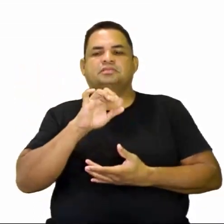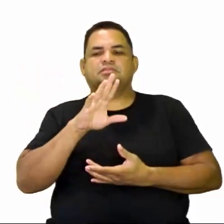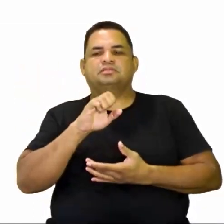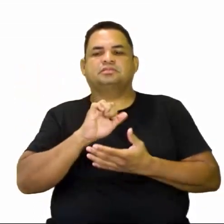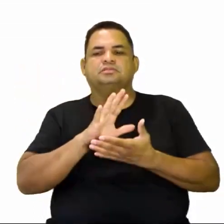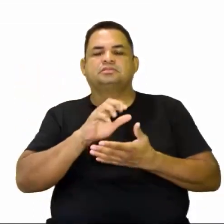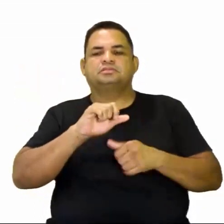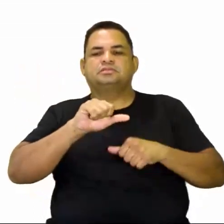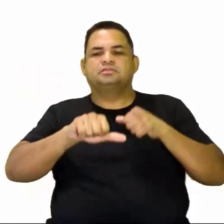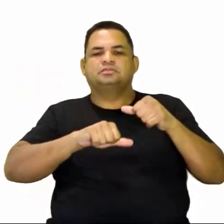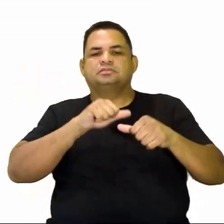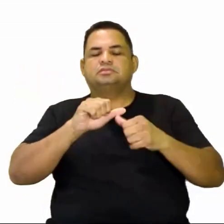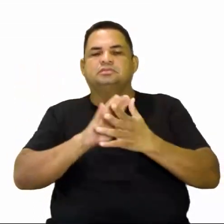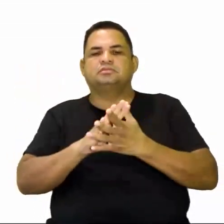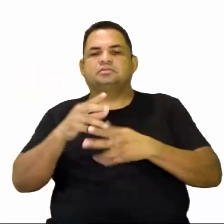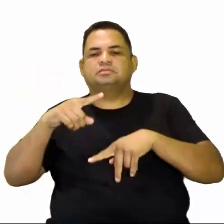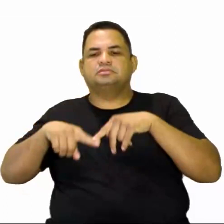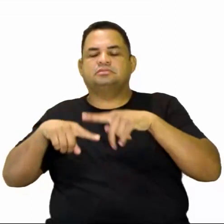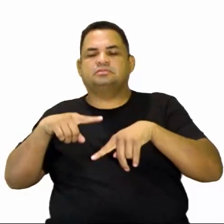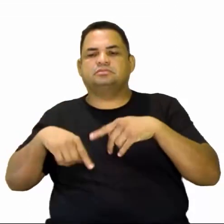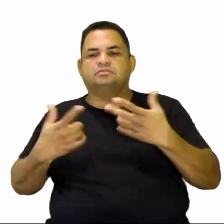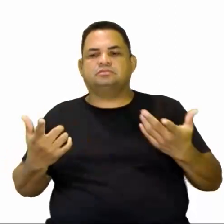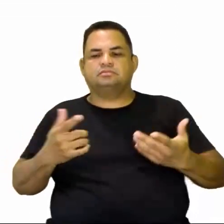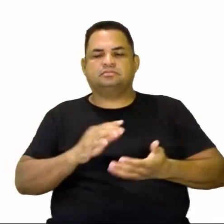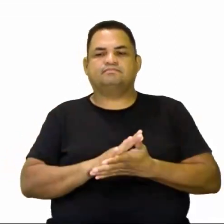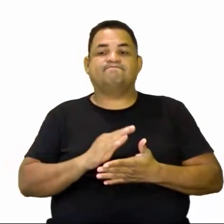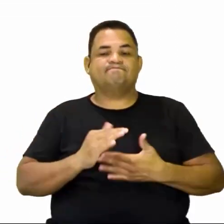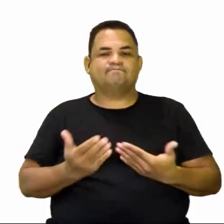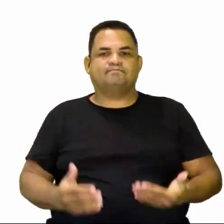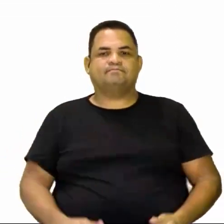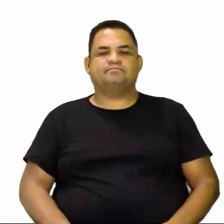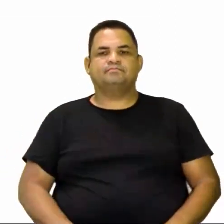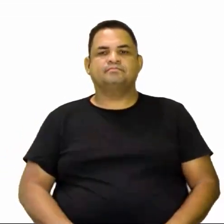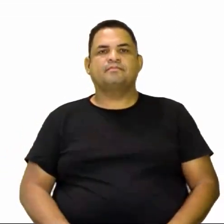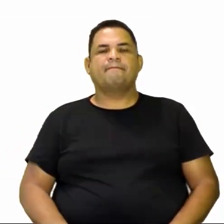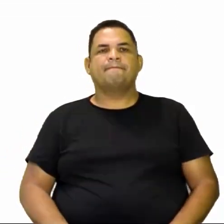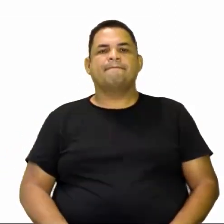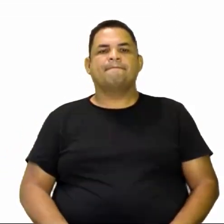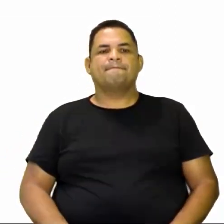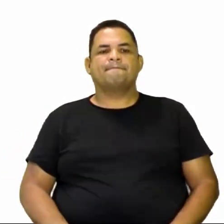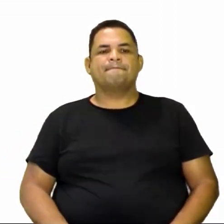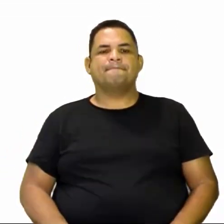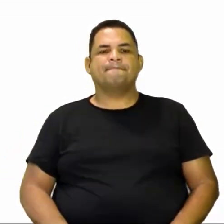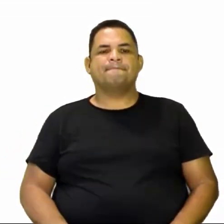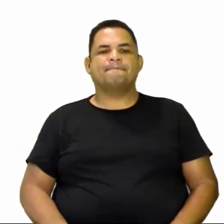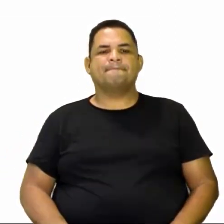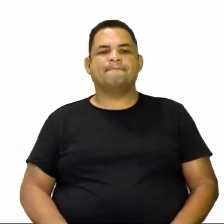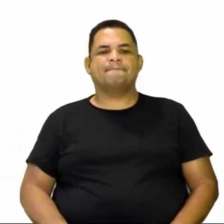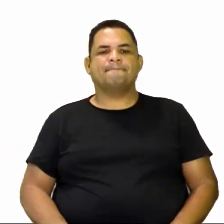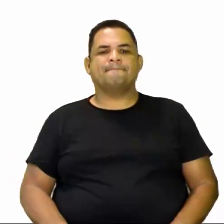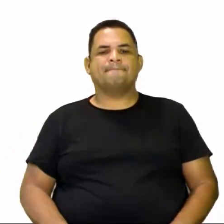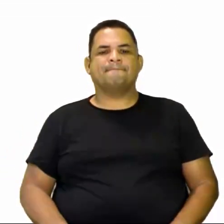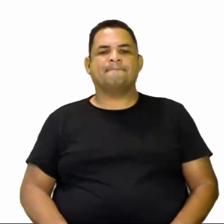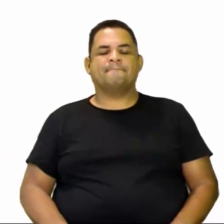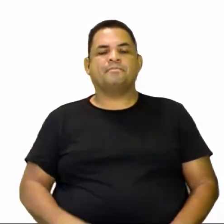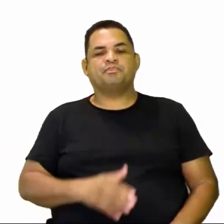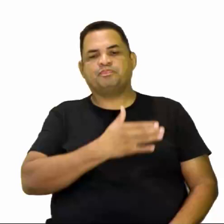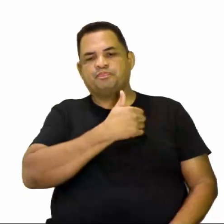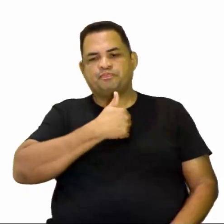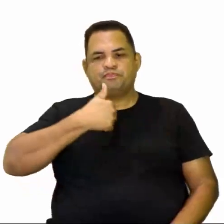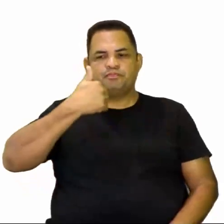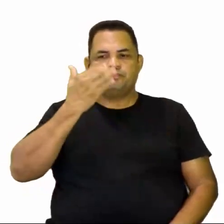transformando-se em produtos e assim sucessivamente. Tá bom? Ainda, para melhor